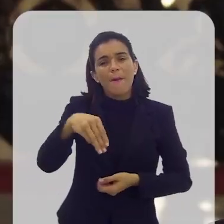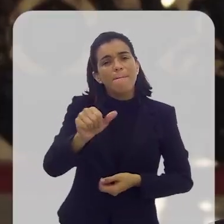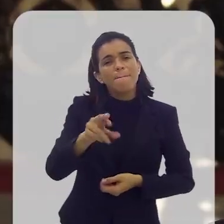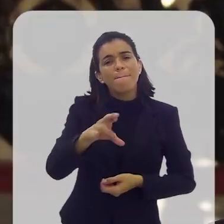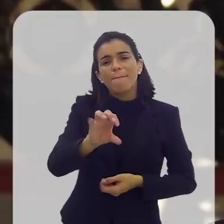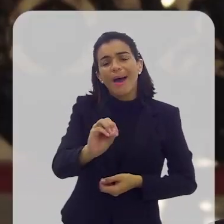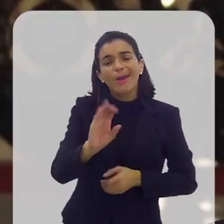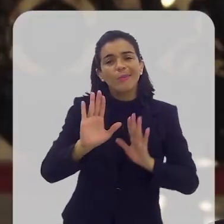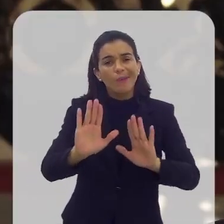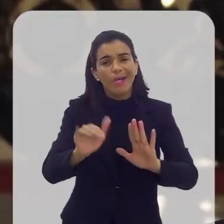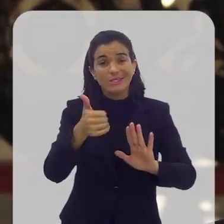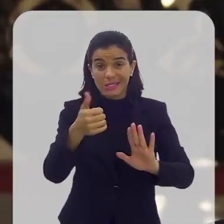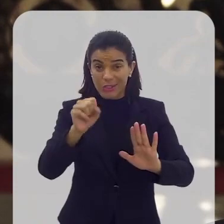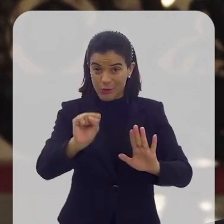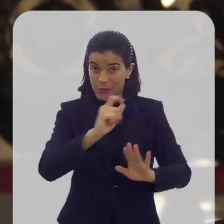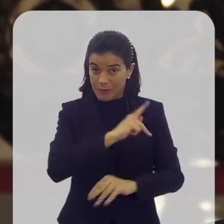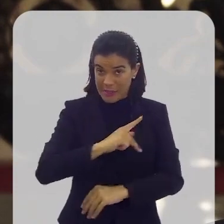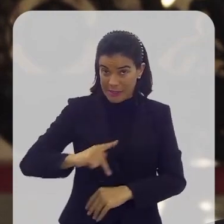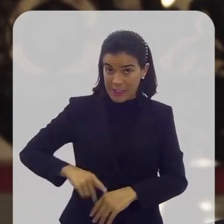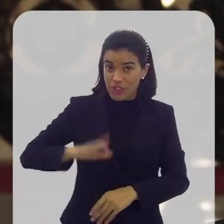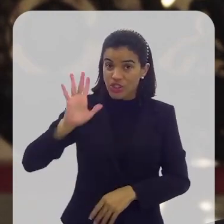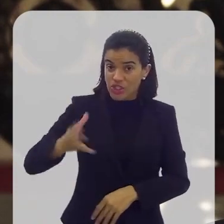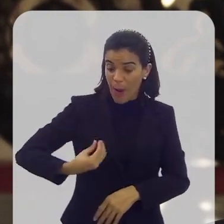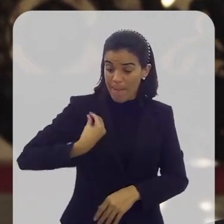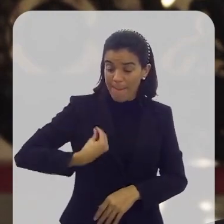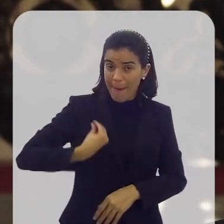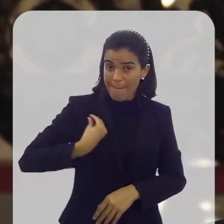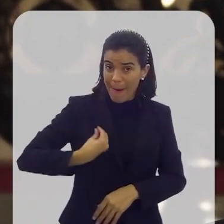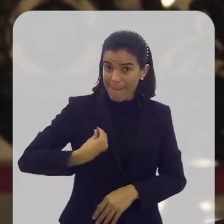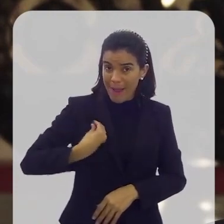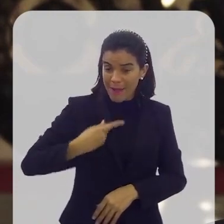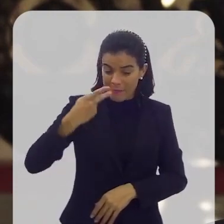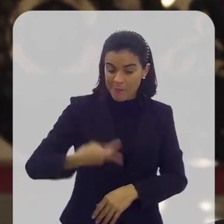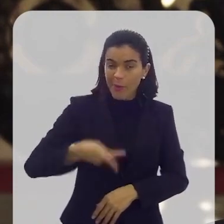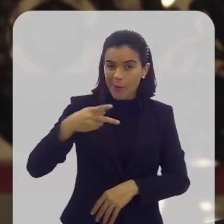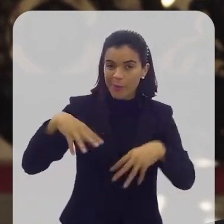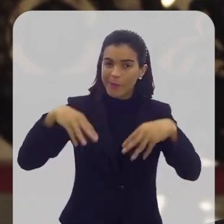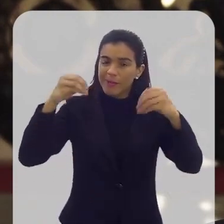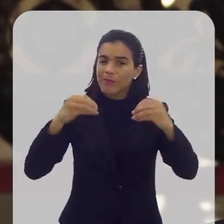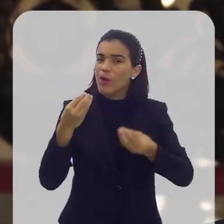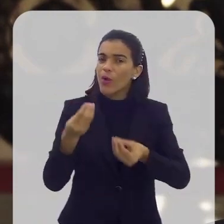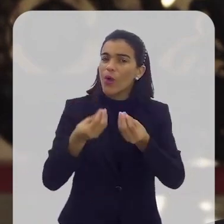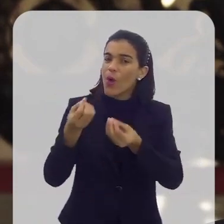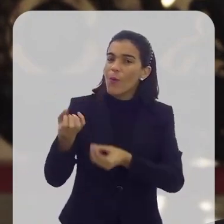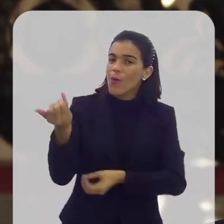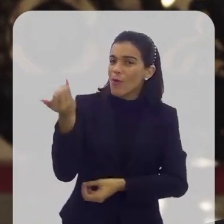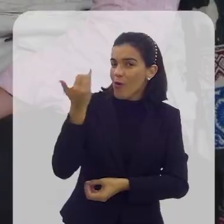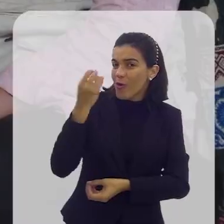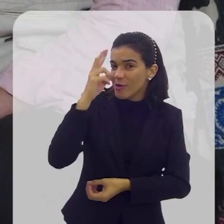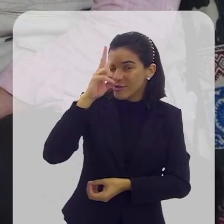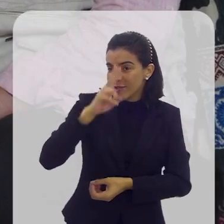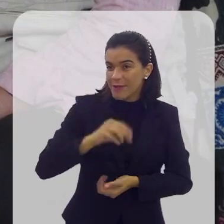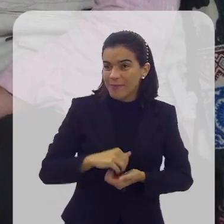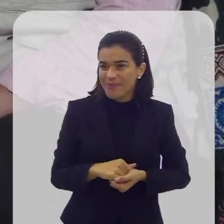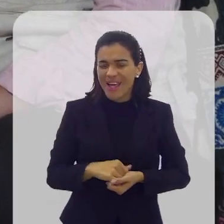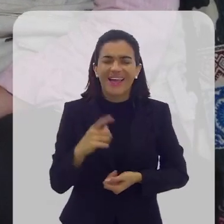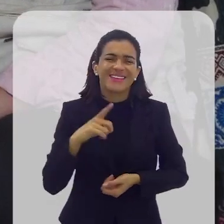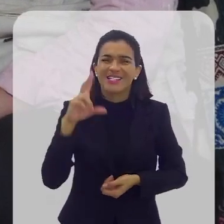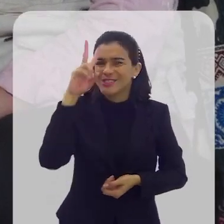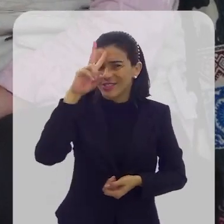marcas do museu. Então foi casa de residência, foi casa da presidência e é casa de ciência